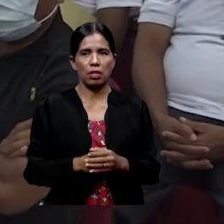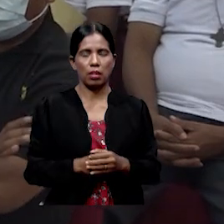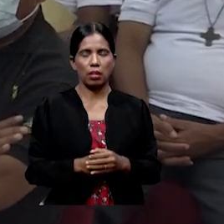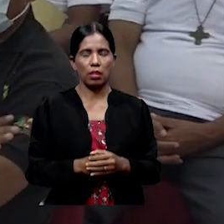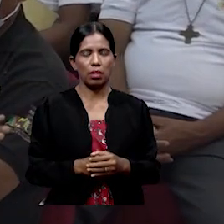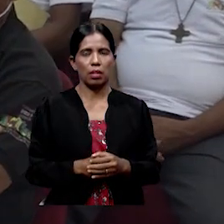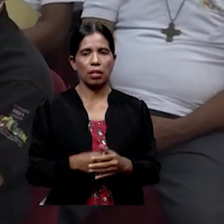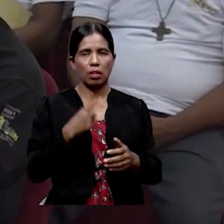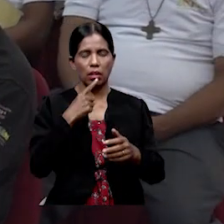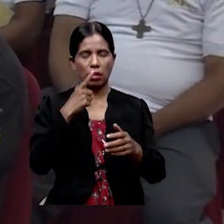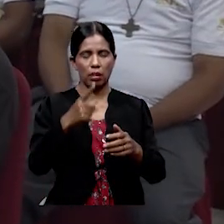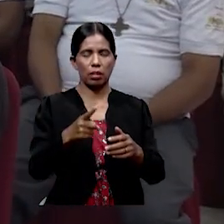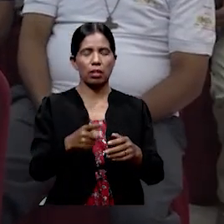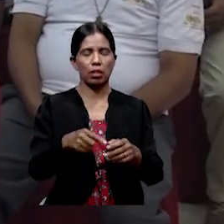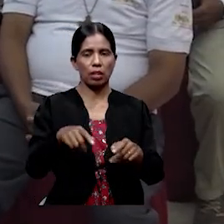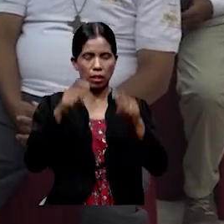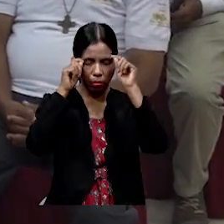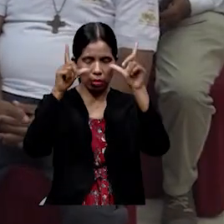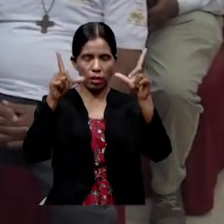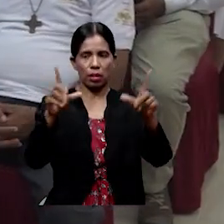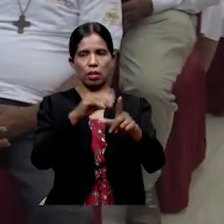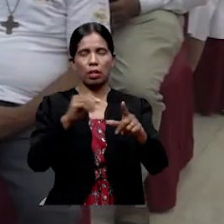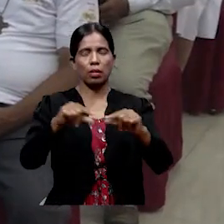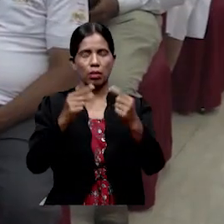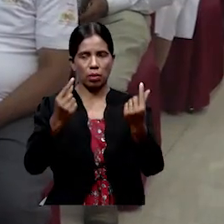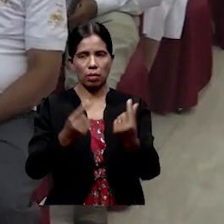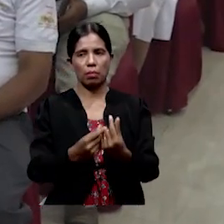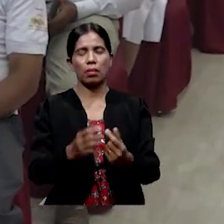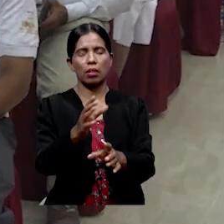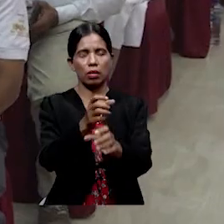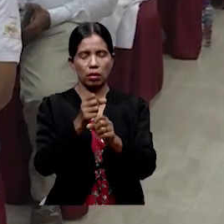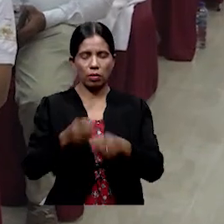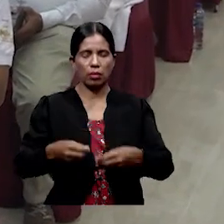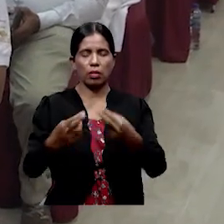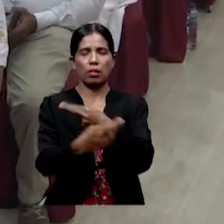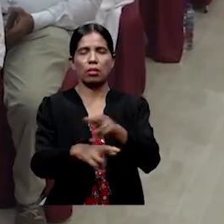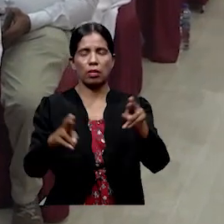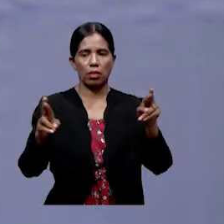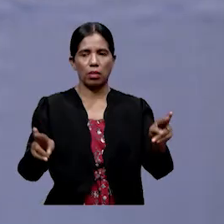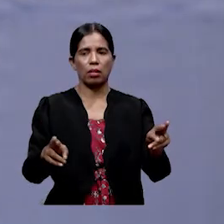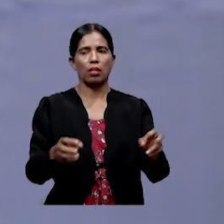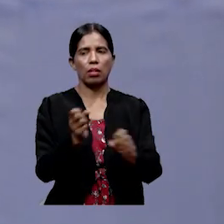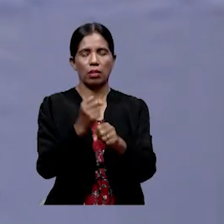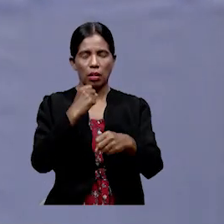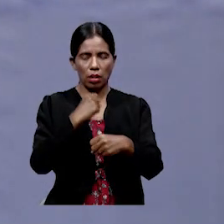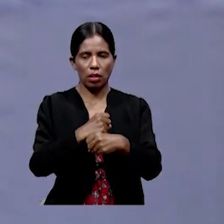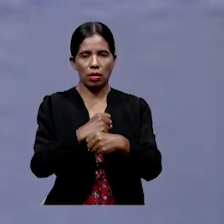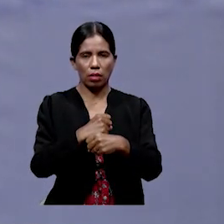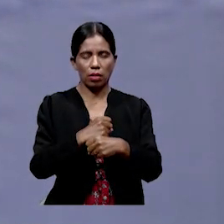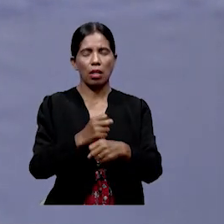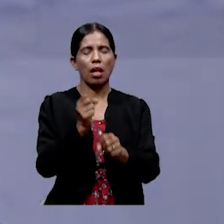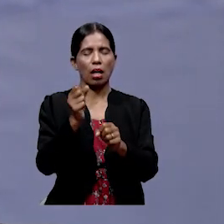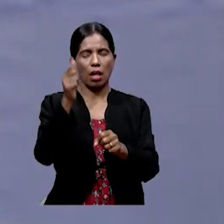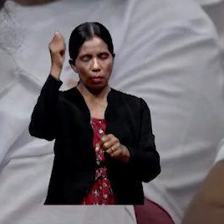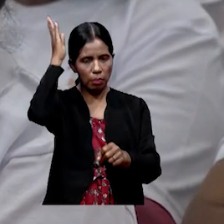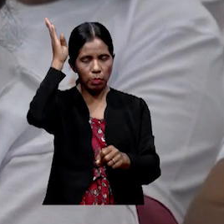Conferência Episcopal Timorense. Nebe, equipa laboral Sínodo entrega resultado final, consulta Sínodo Bispo Siranian